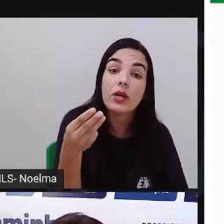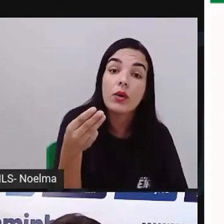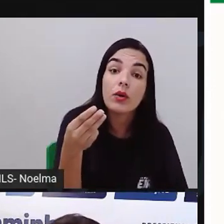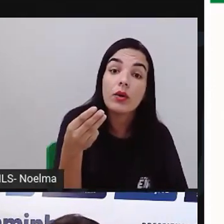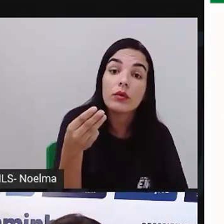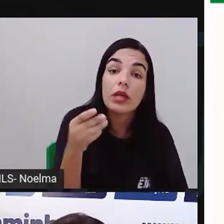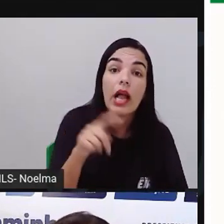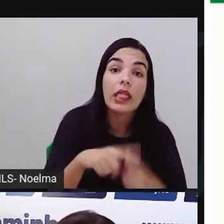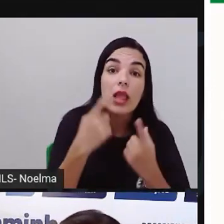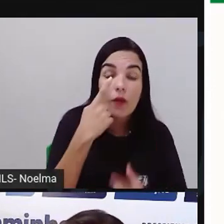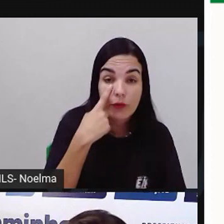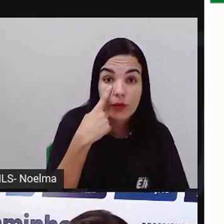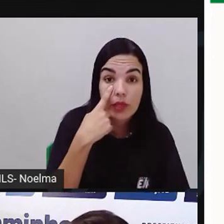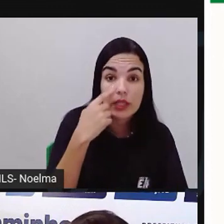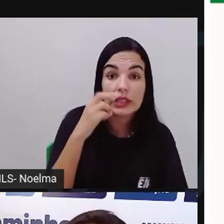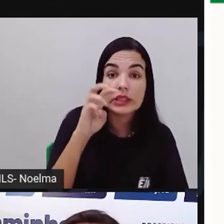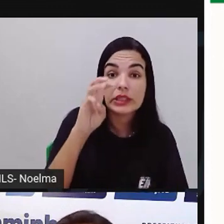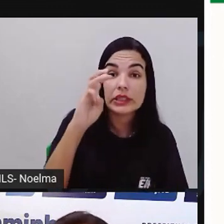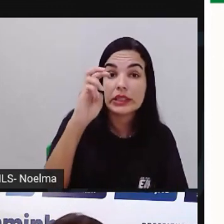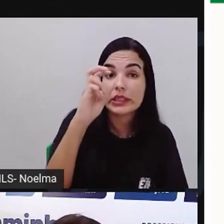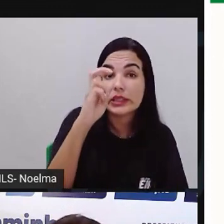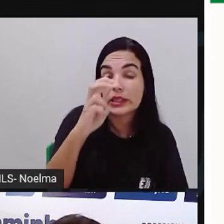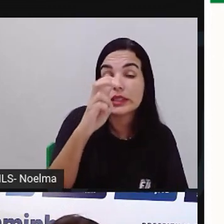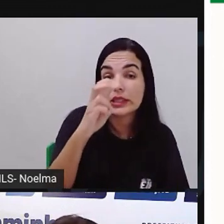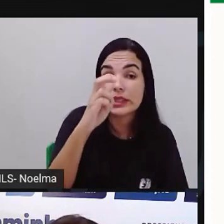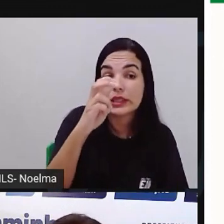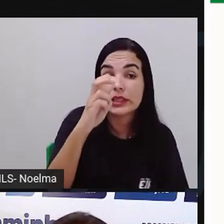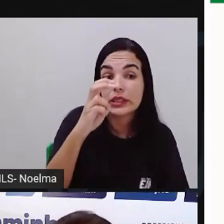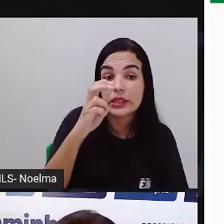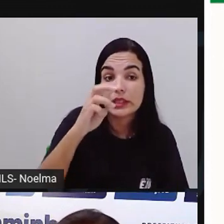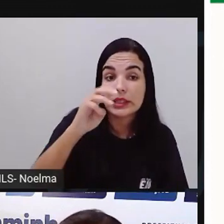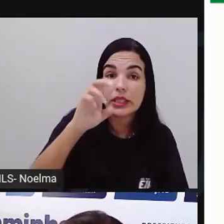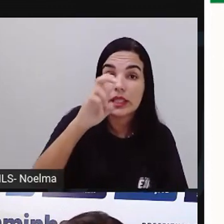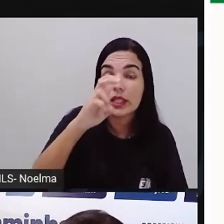ele ocupa aí a centena de milhar, ele vale, então,